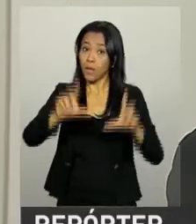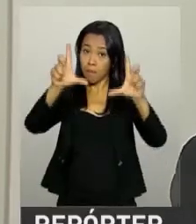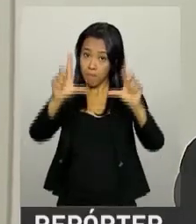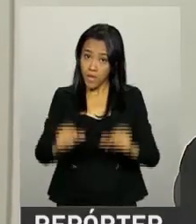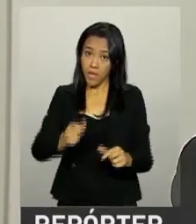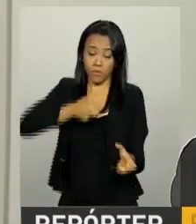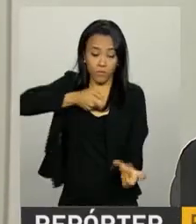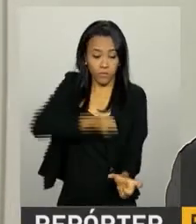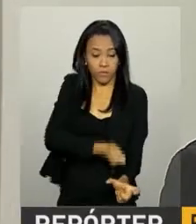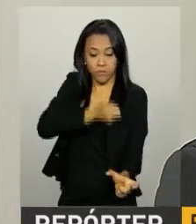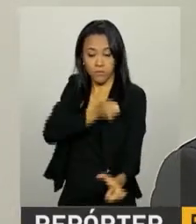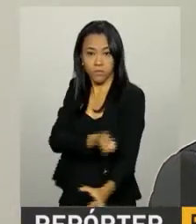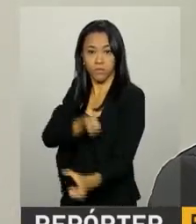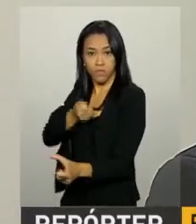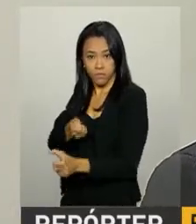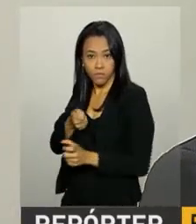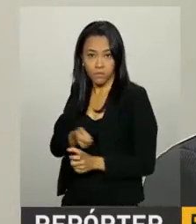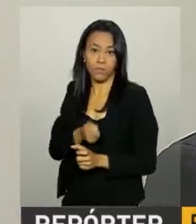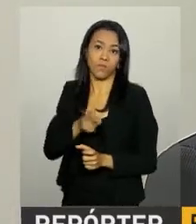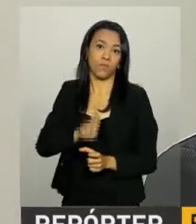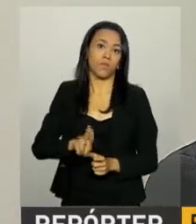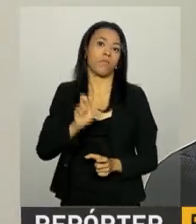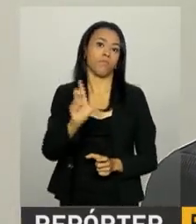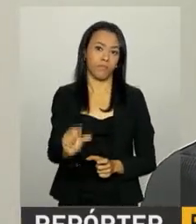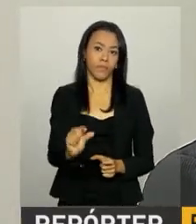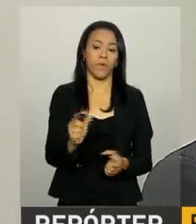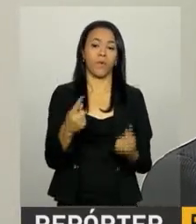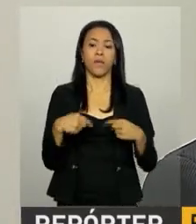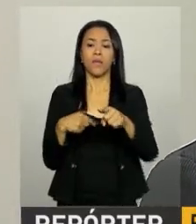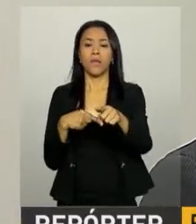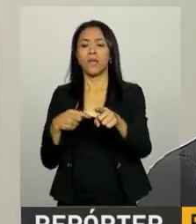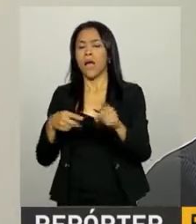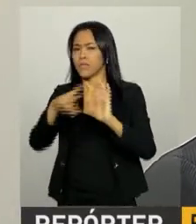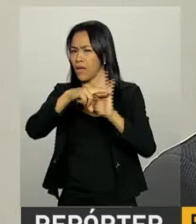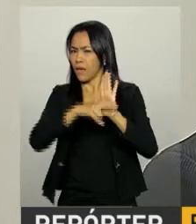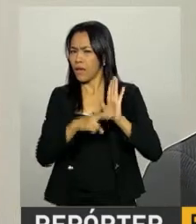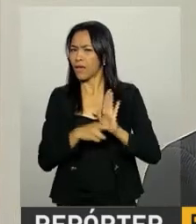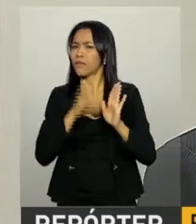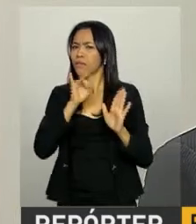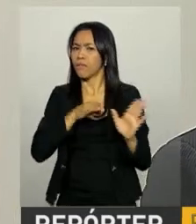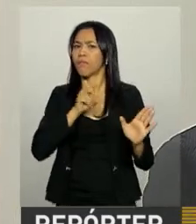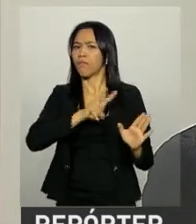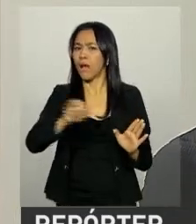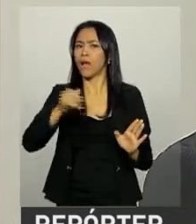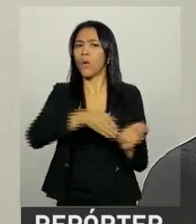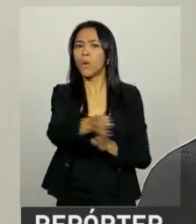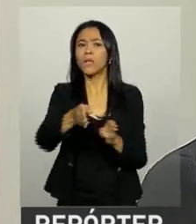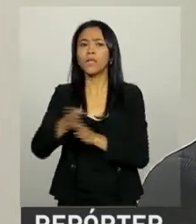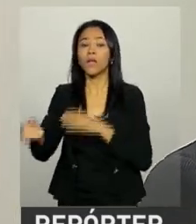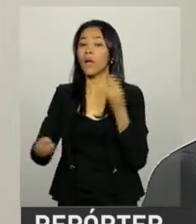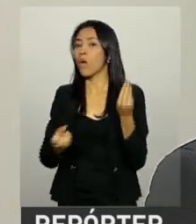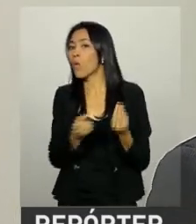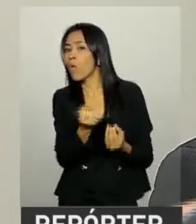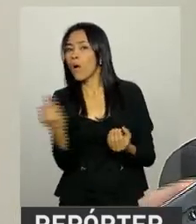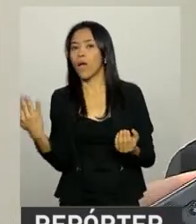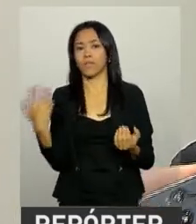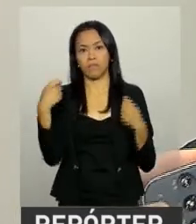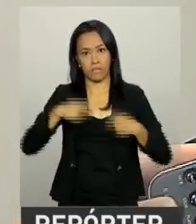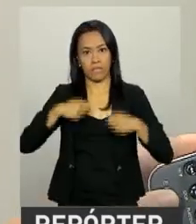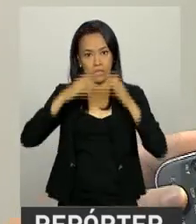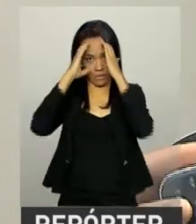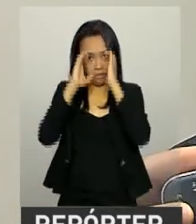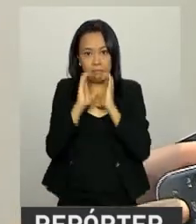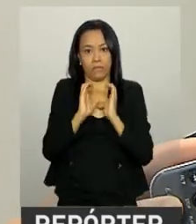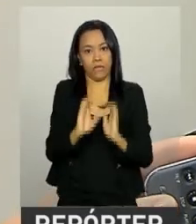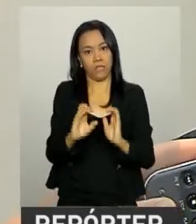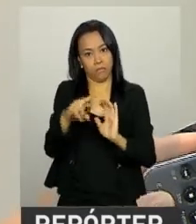Elas estabelecem, por exemplo, de que forma ele pode ser mais eficiente, ou seja, vai estabelecer quais os critérios que ele deve atender,